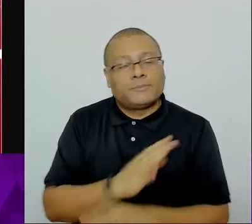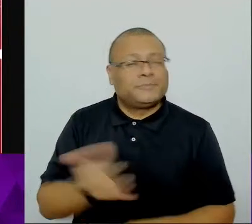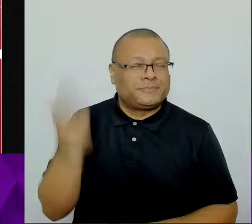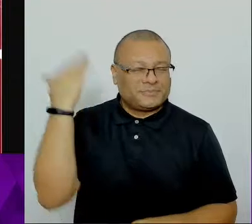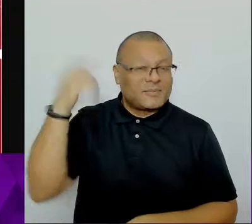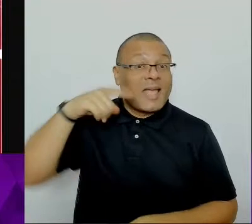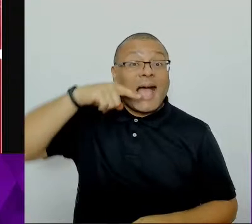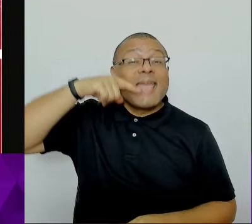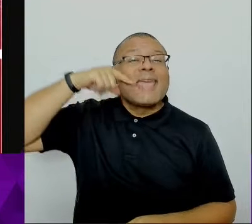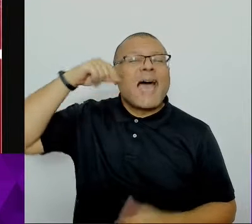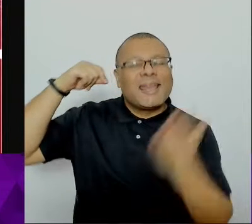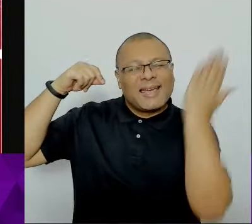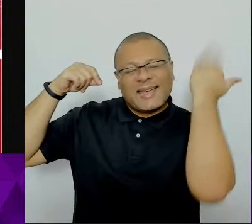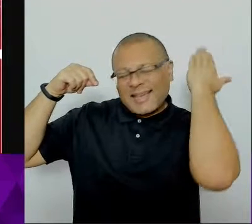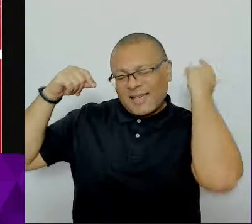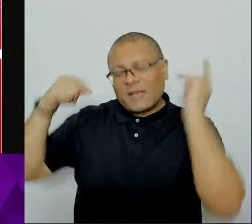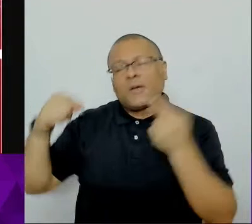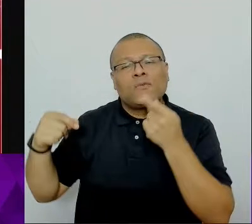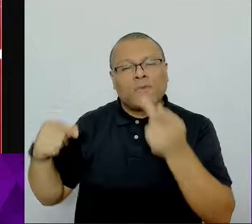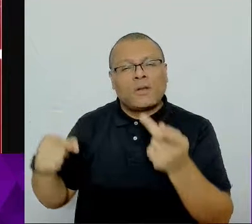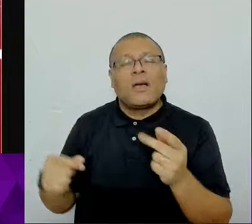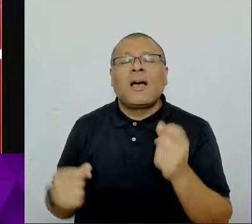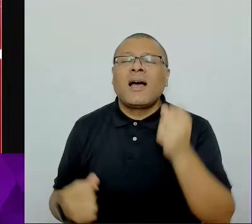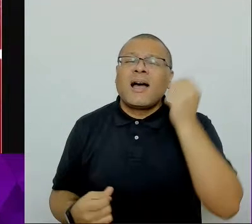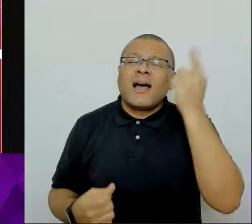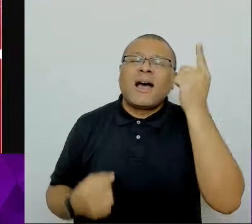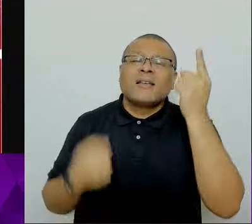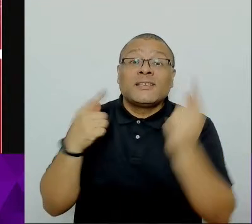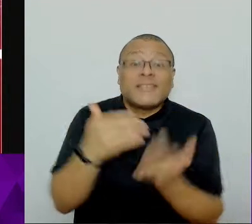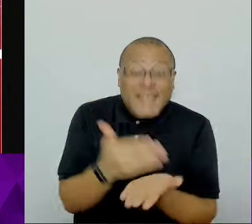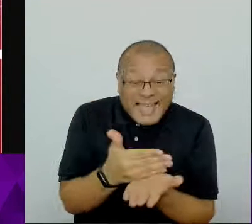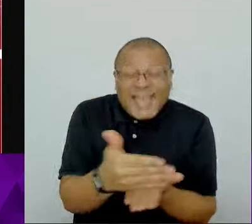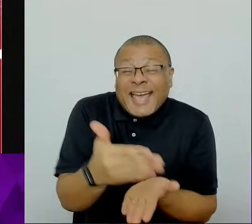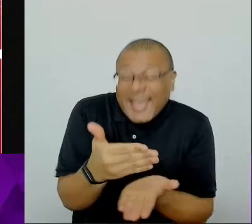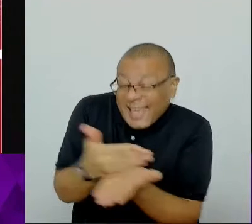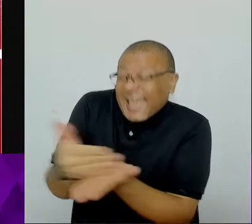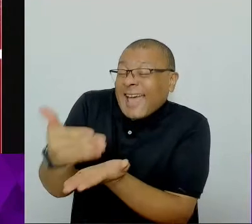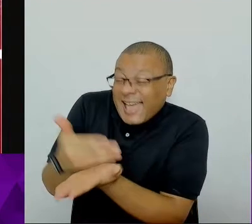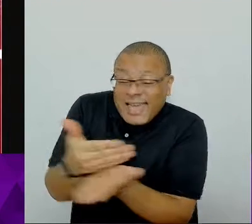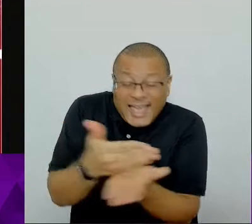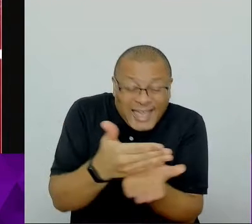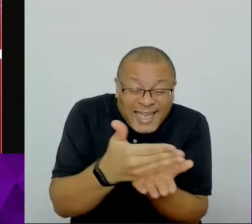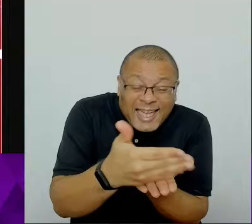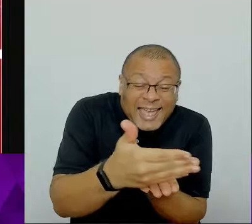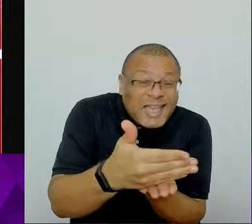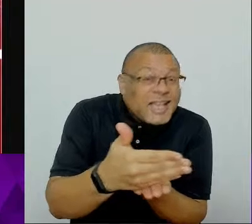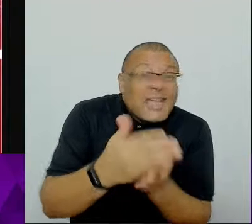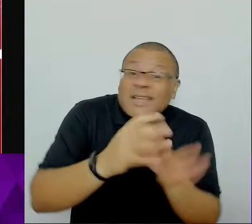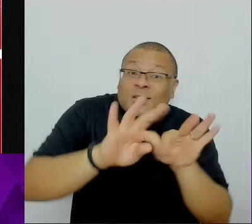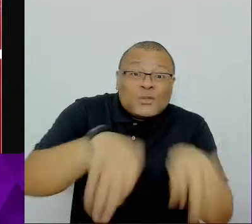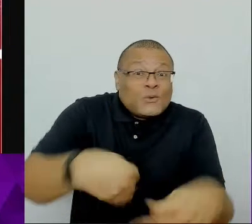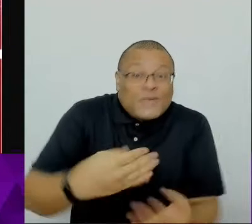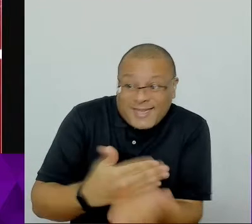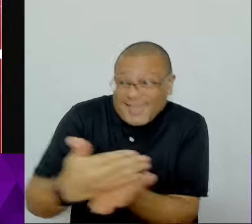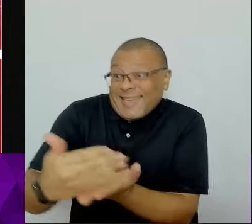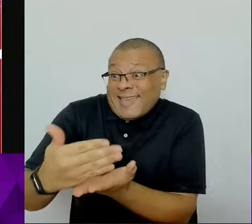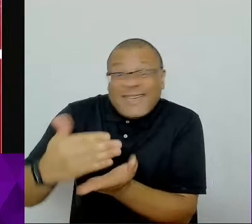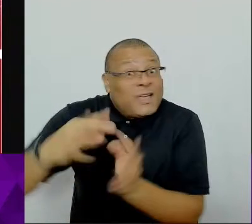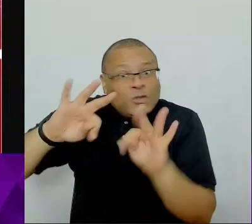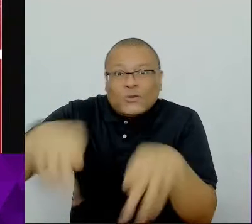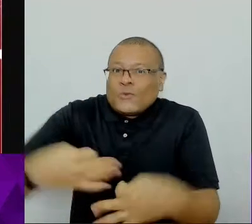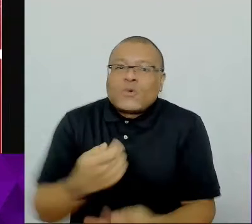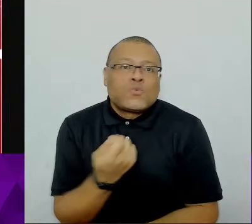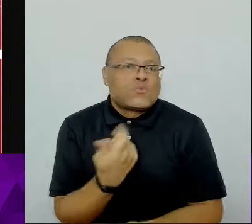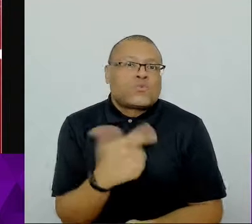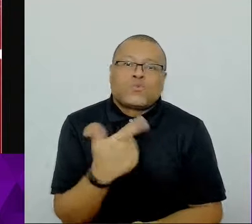mesmo falando que é o seguinte, às vezes a gente tem muita iniciativa e pouca acabativa. Né? E, de fato, e se a gente olhar